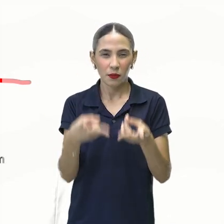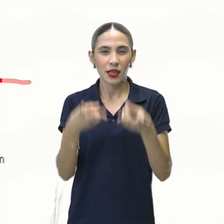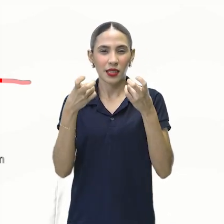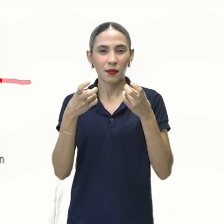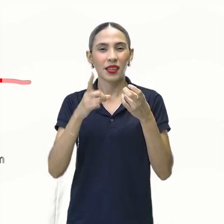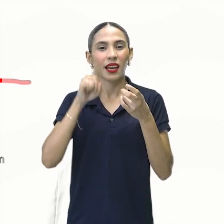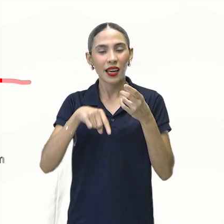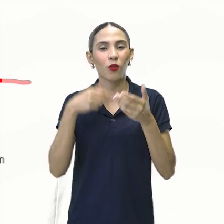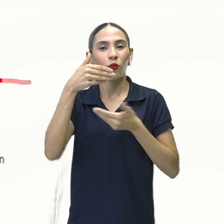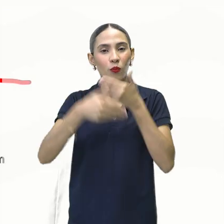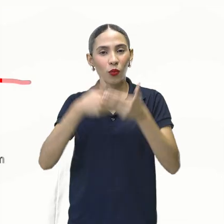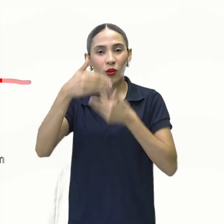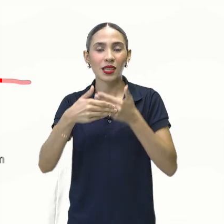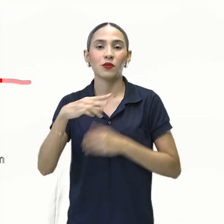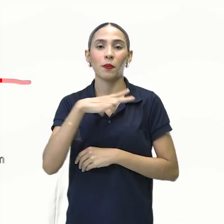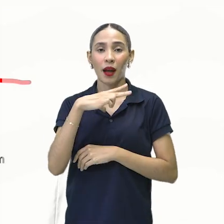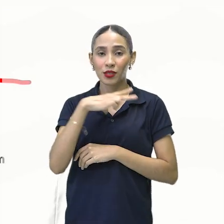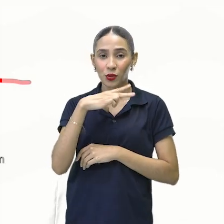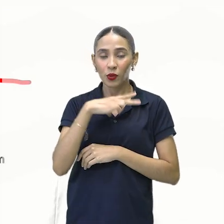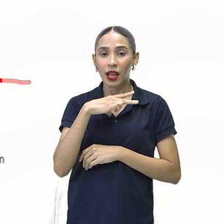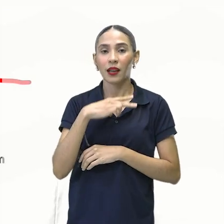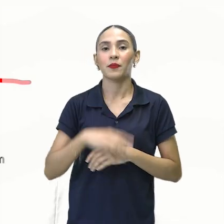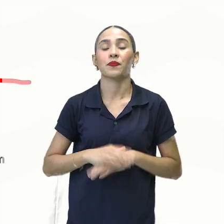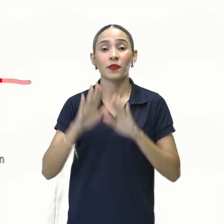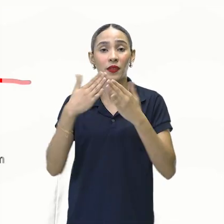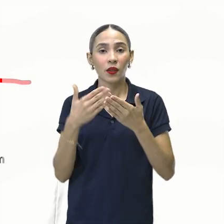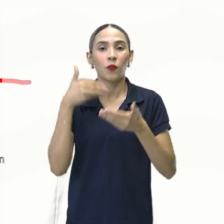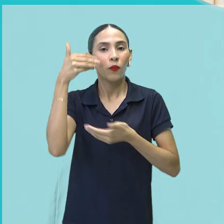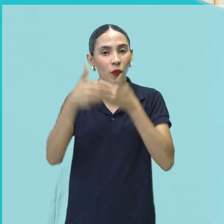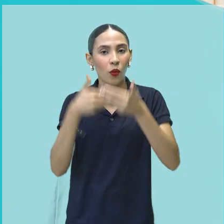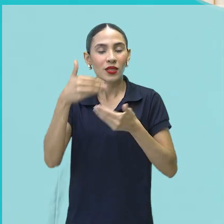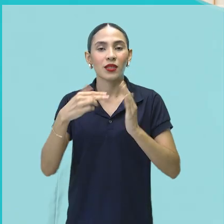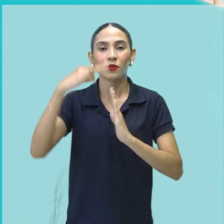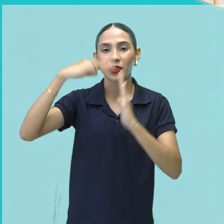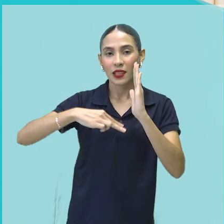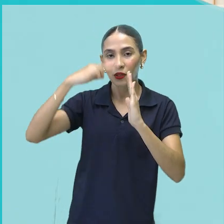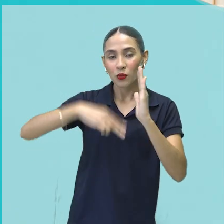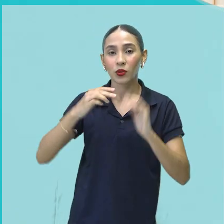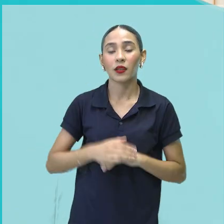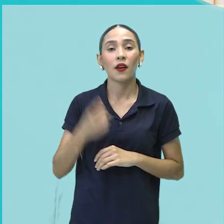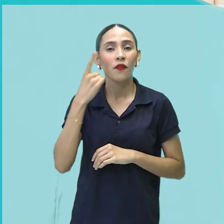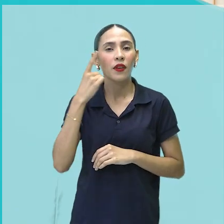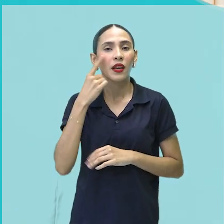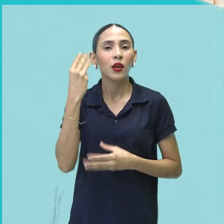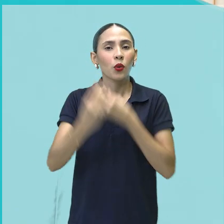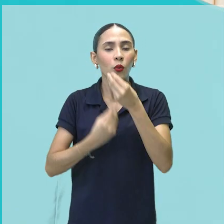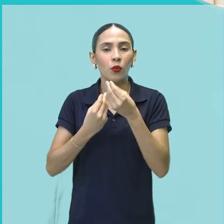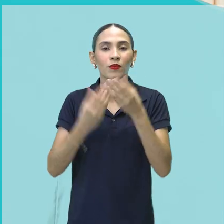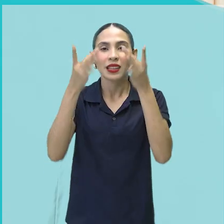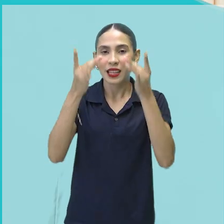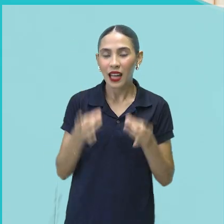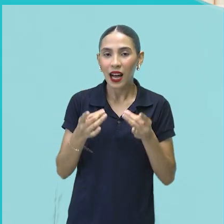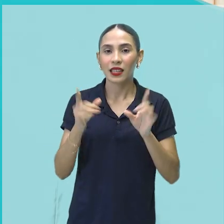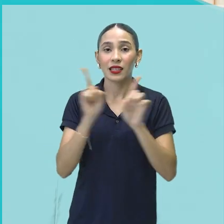um processo também muito individual. Falando desse processo de leitura, vamos ver com mais detalhes